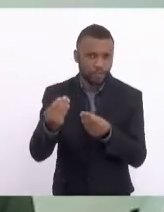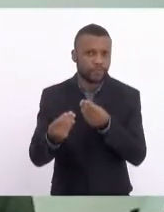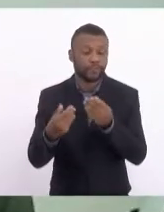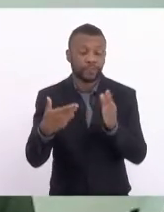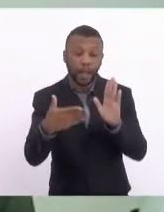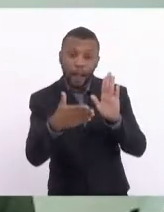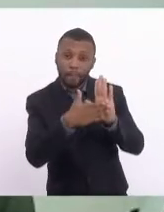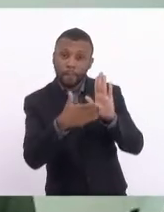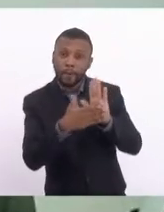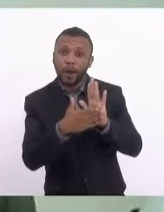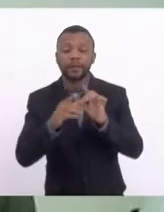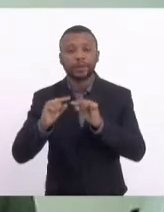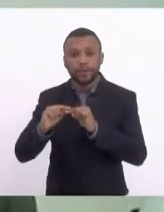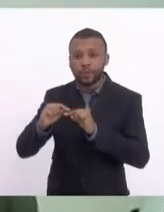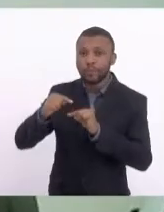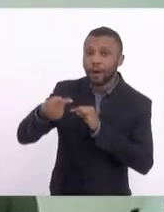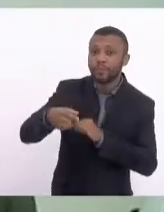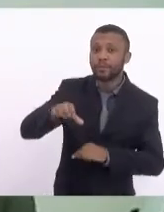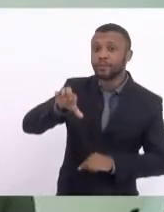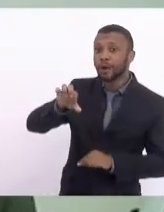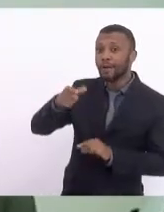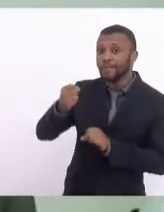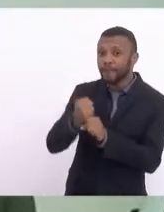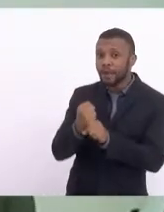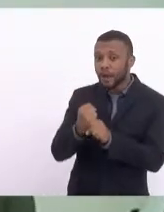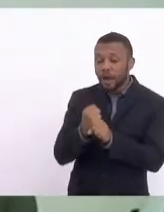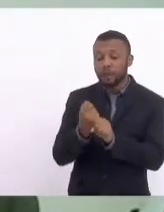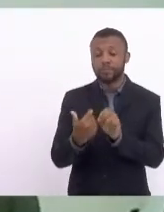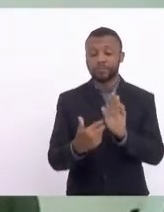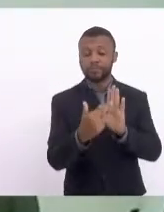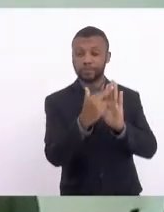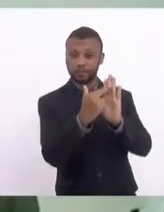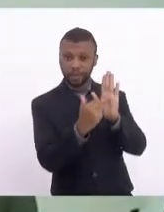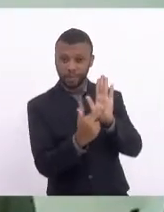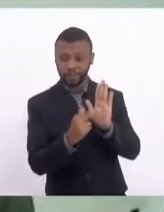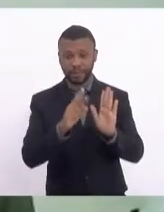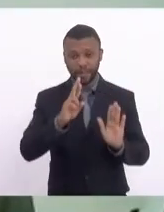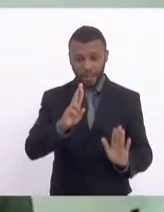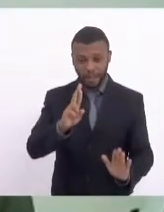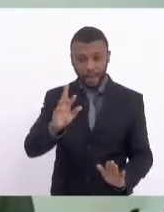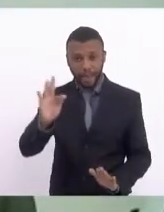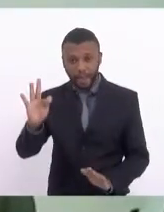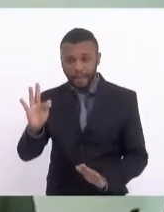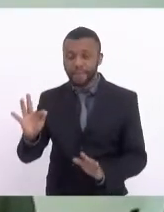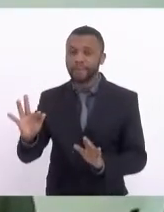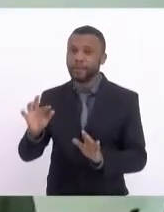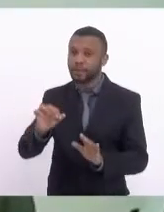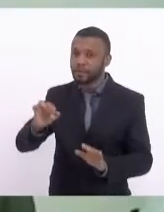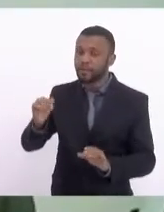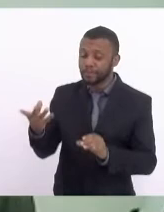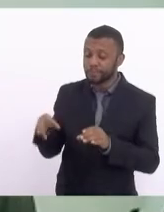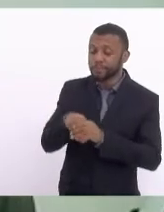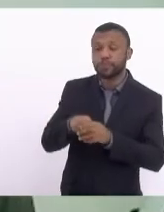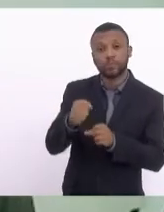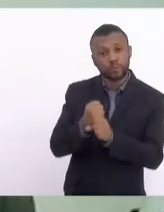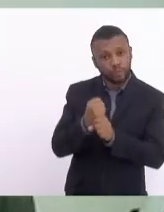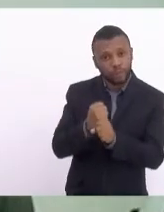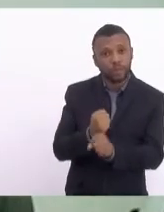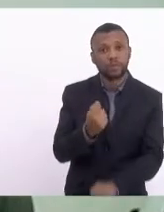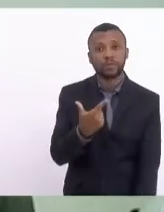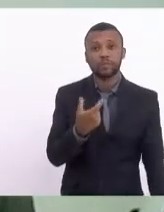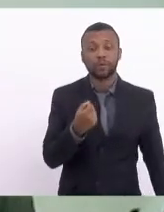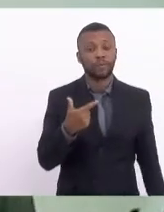dos próximos 9 anos de regime, incluindo 2022, a Secretaria